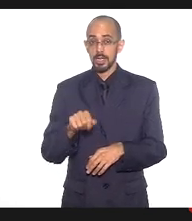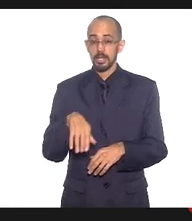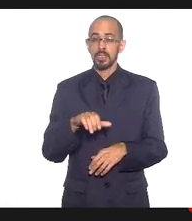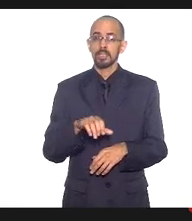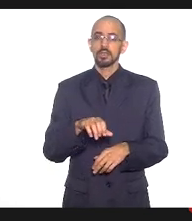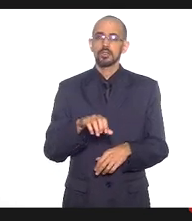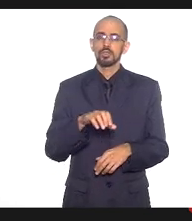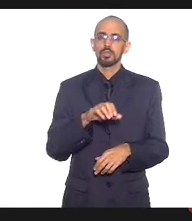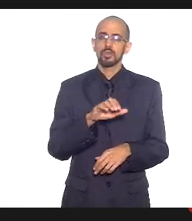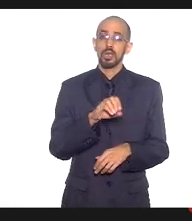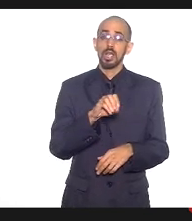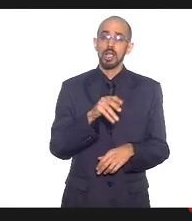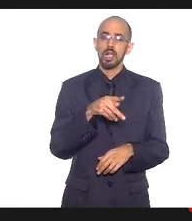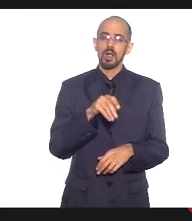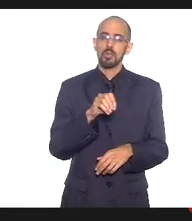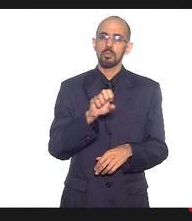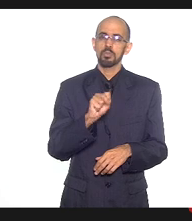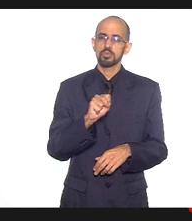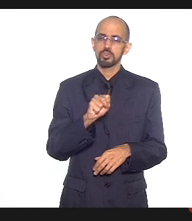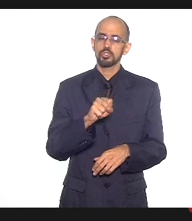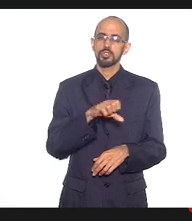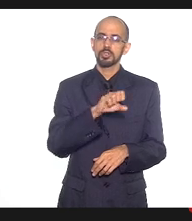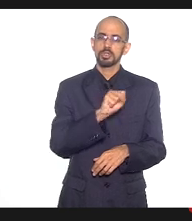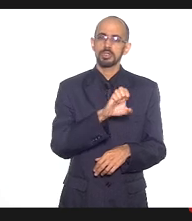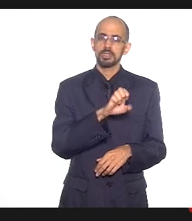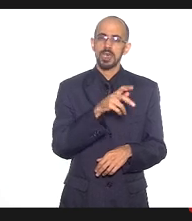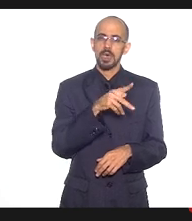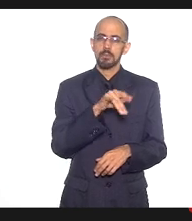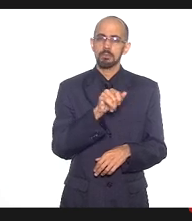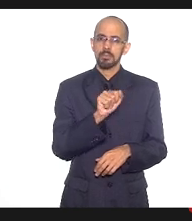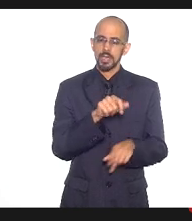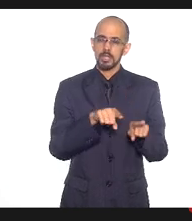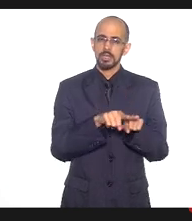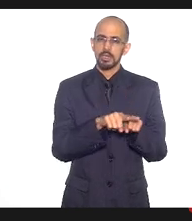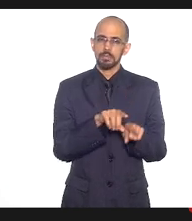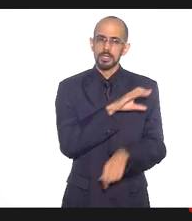Sépia, e investimentos no projeto exploratório na bacia de Campos, aí,